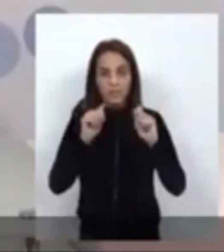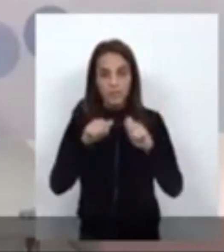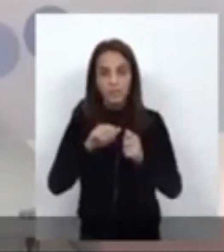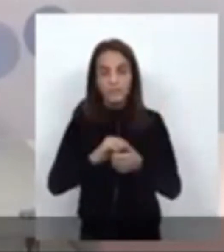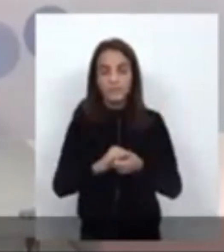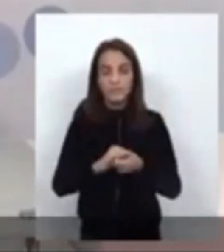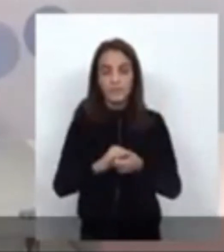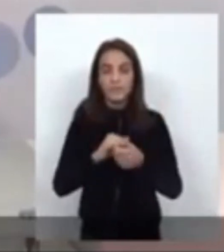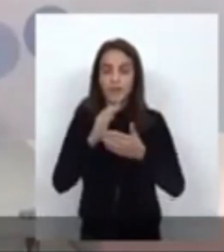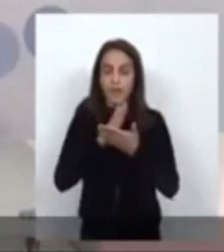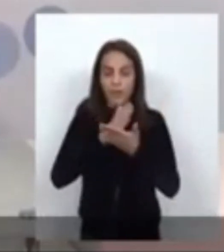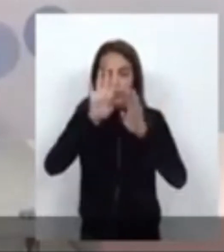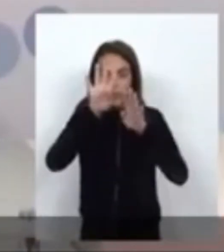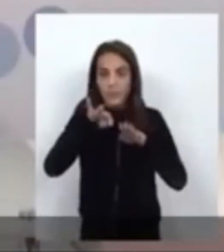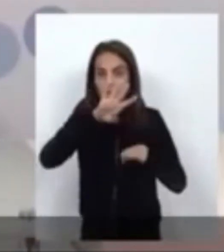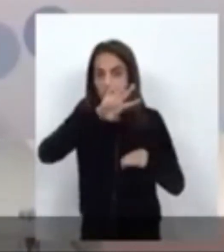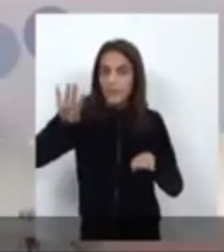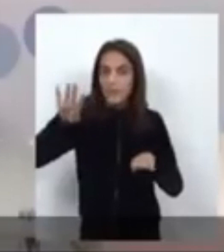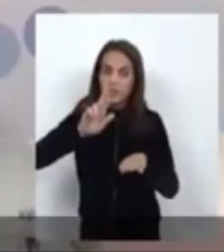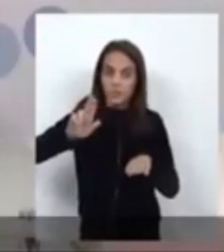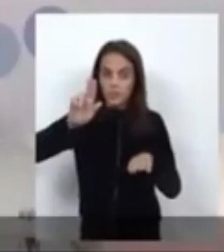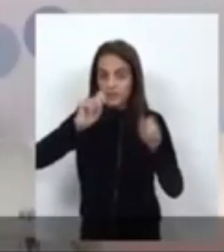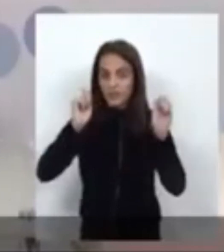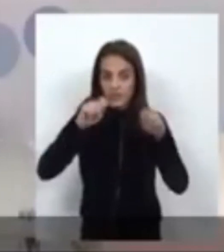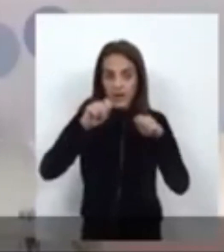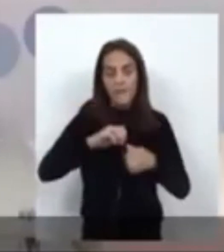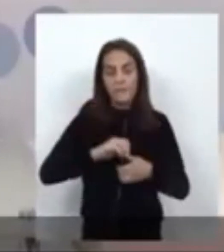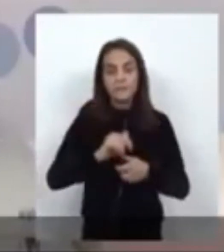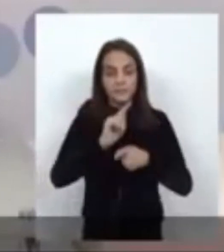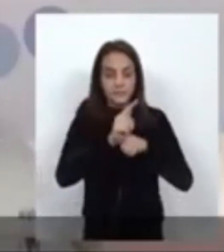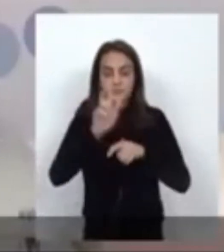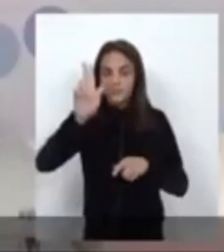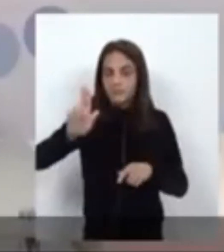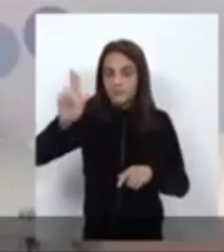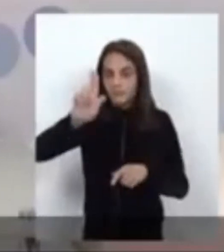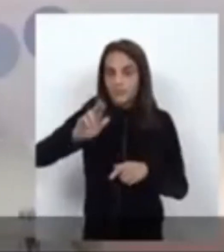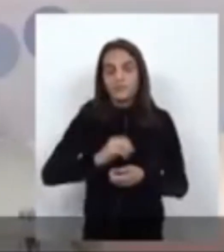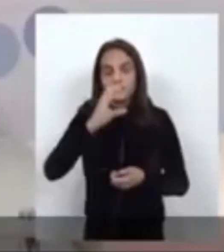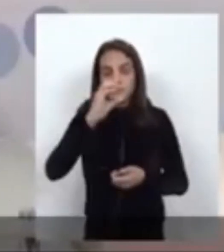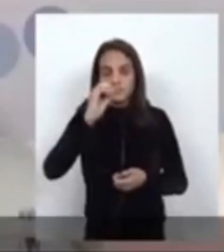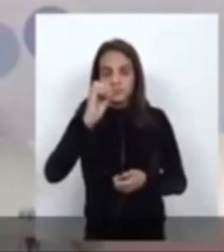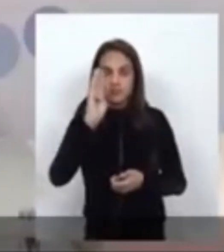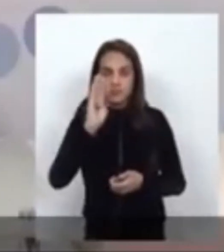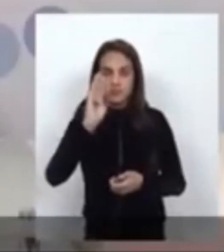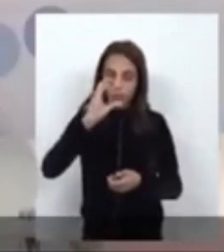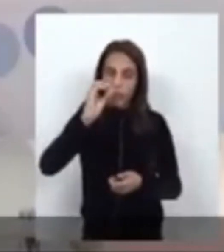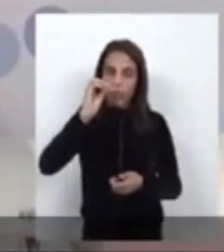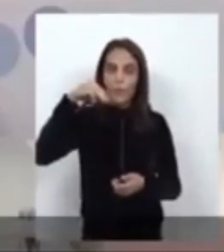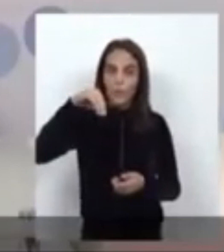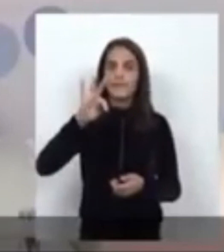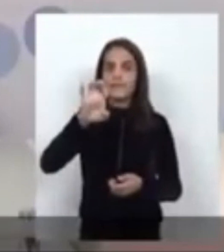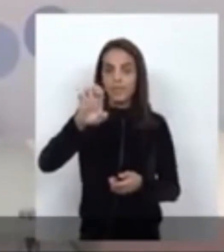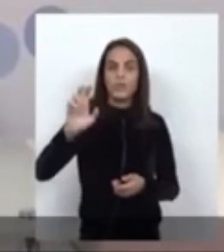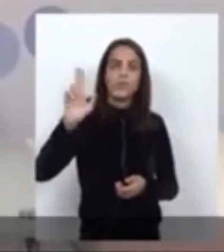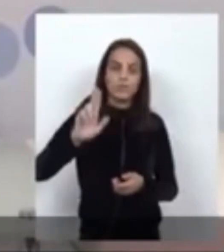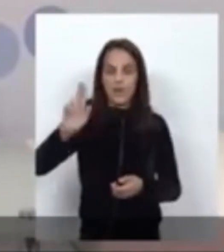algumas tabelas que podem ser úteis para os gestores utilizarem, para o comitê, né, avaliativo utilizar. Isso, e o